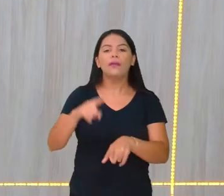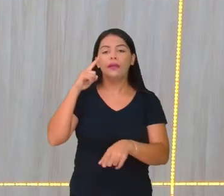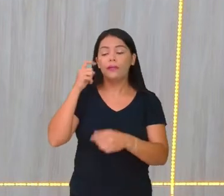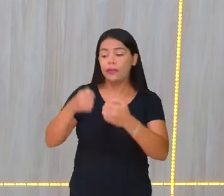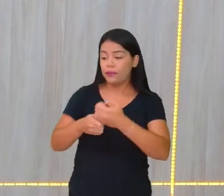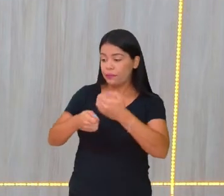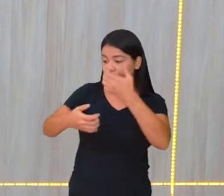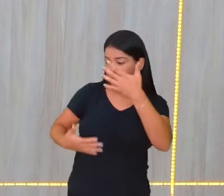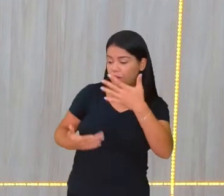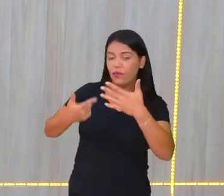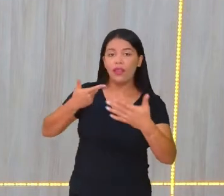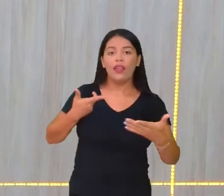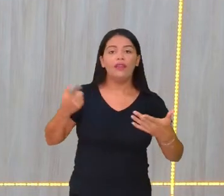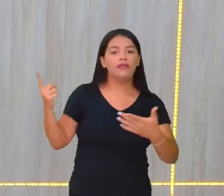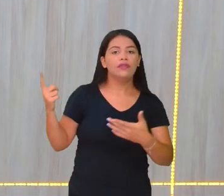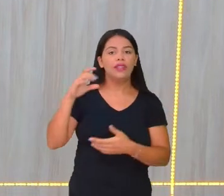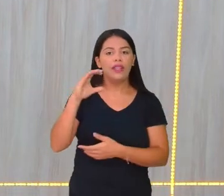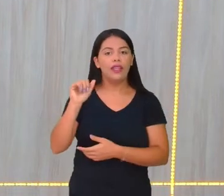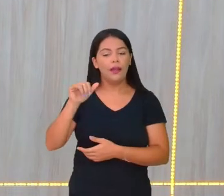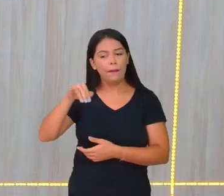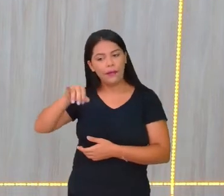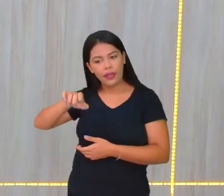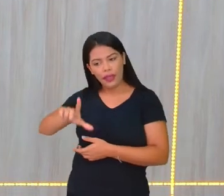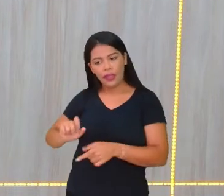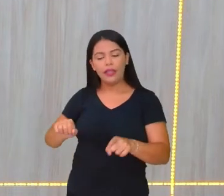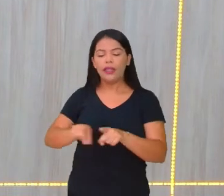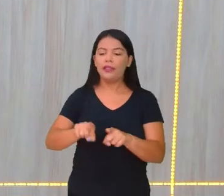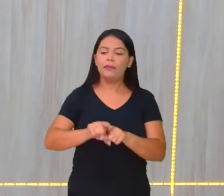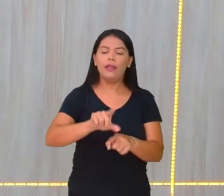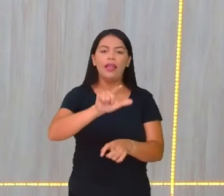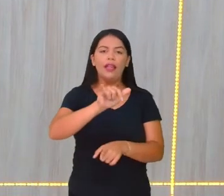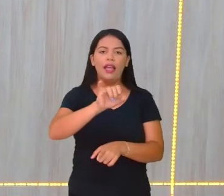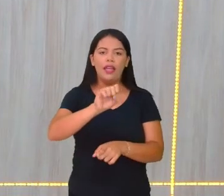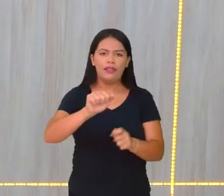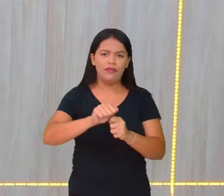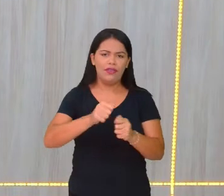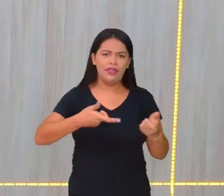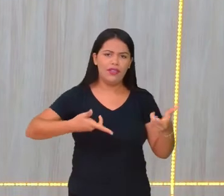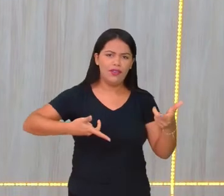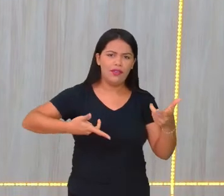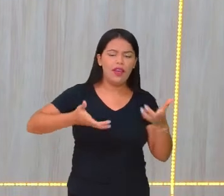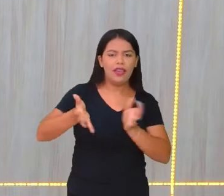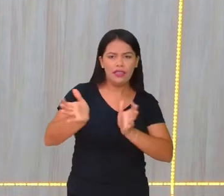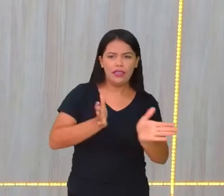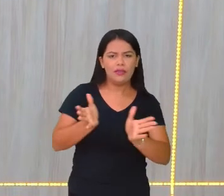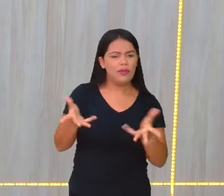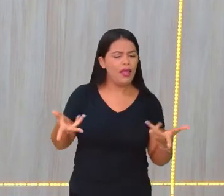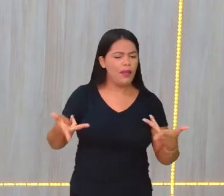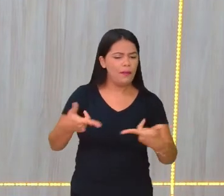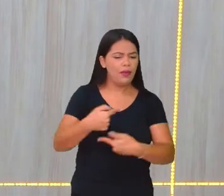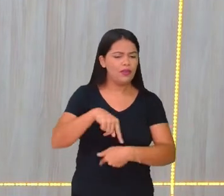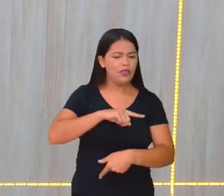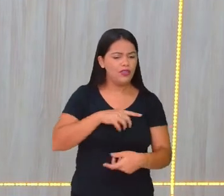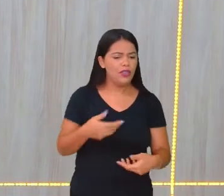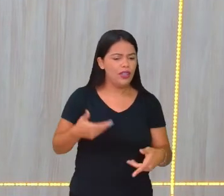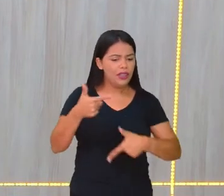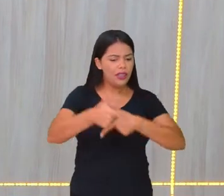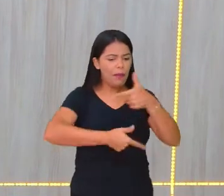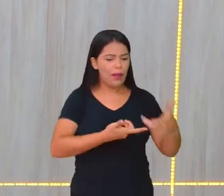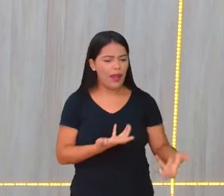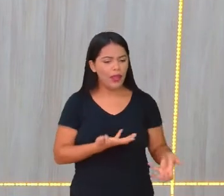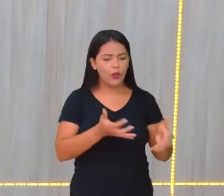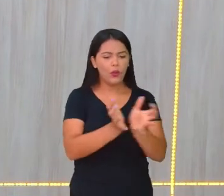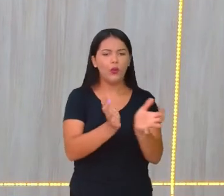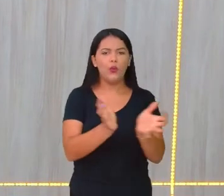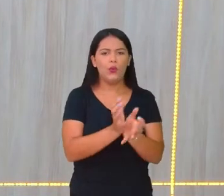comigo. E aí vocês têm lives aí, não é? Dando acessibilidade. É maravilhoso trabalhar em equipe. Então,